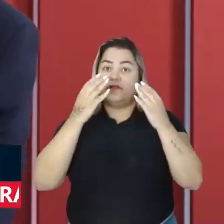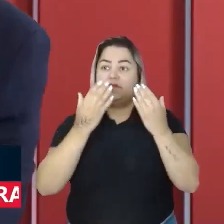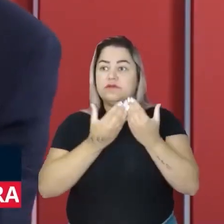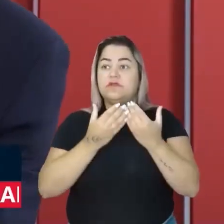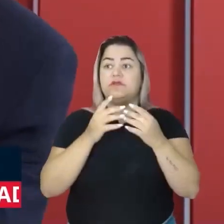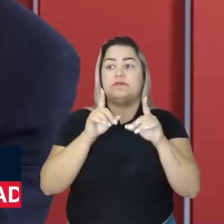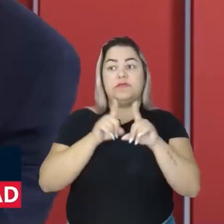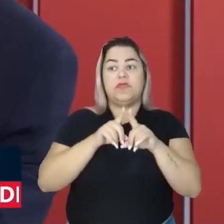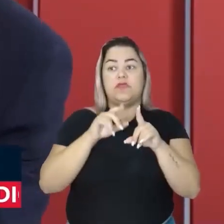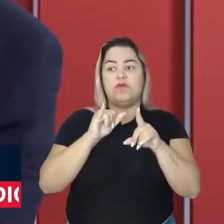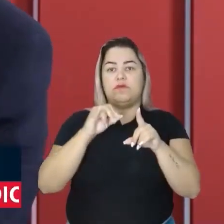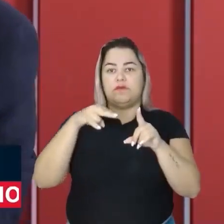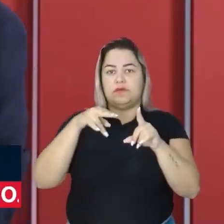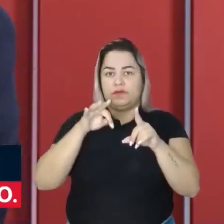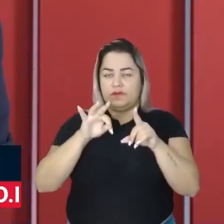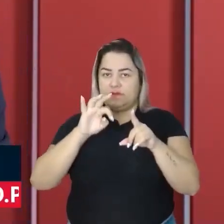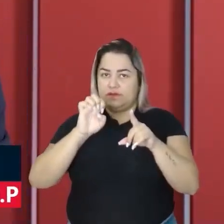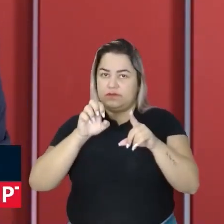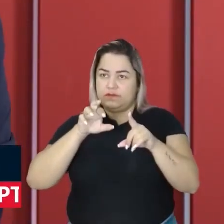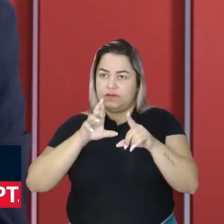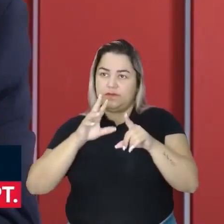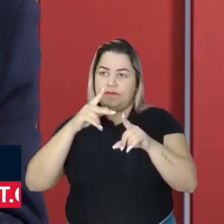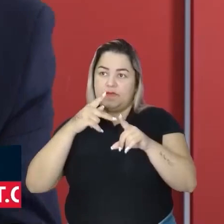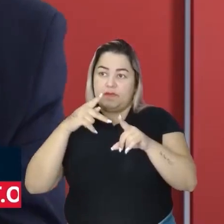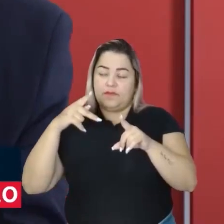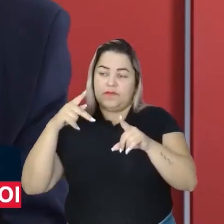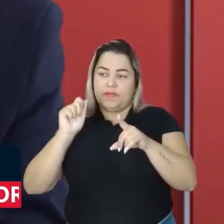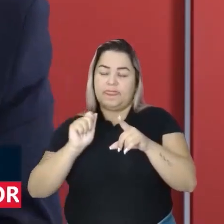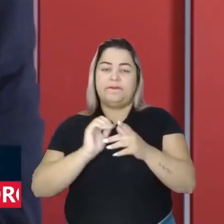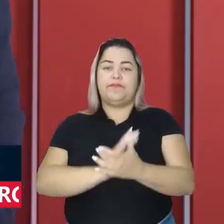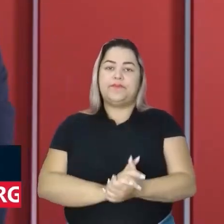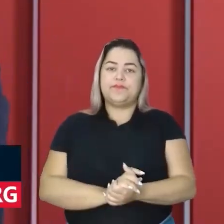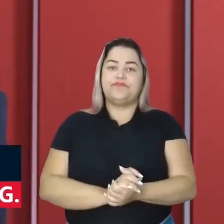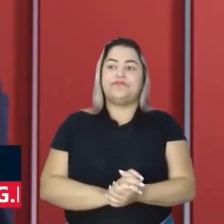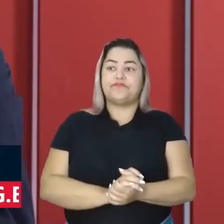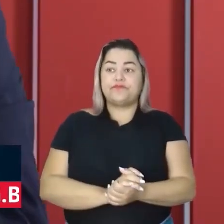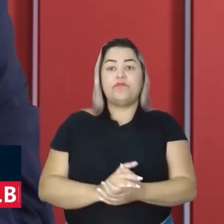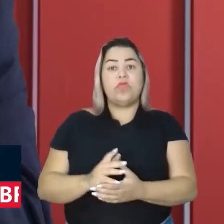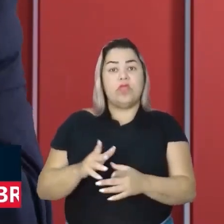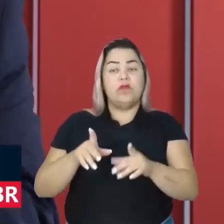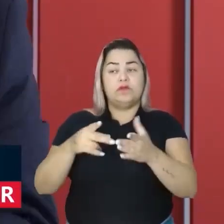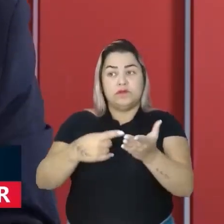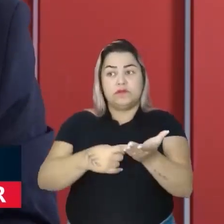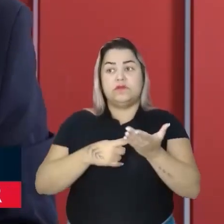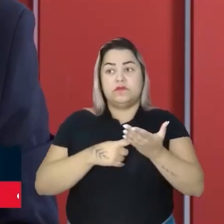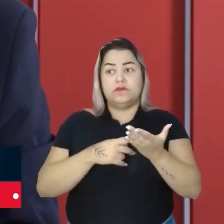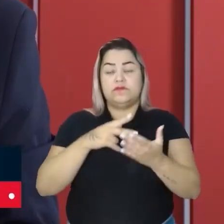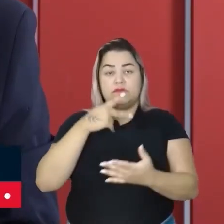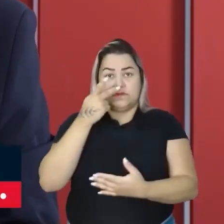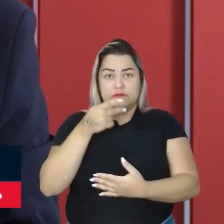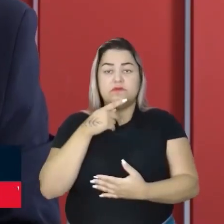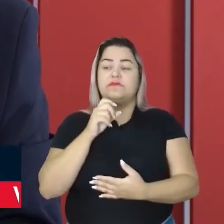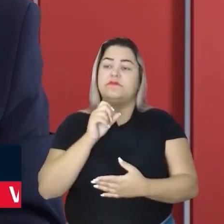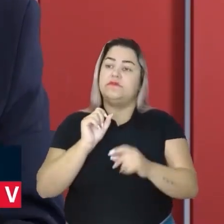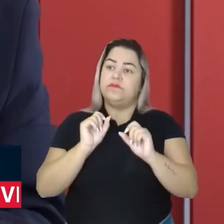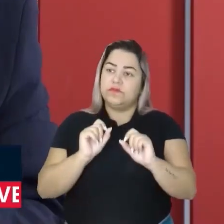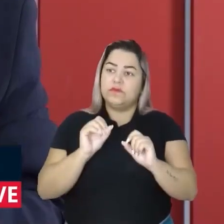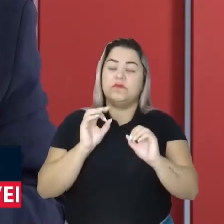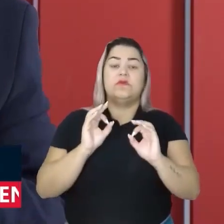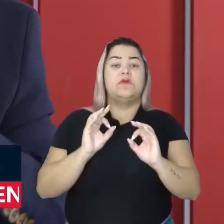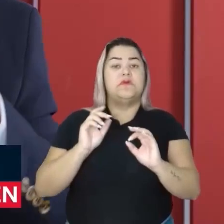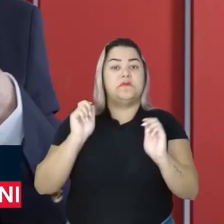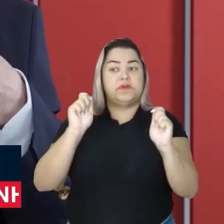o Interconselhos estava debatendo o PPA. E já que eu vou ser o relator, eu fui convidado para participar. Eu disse exatamente isso. Nós